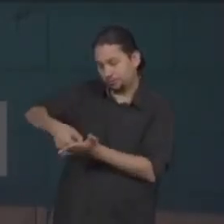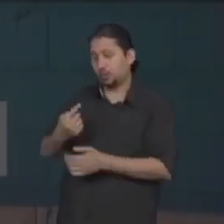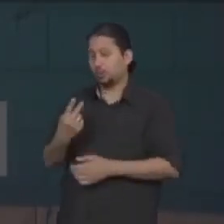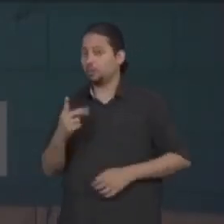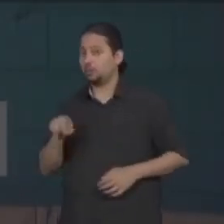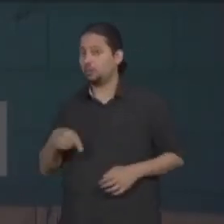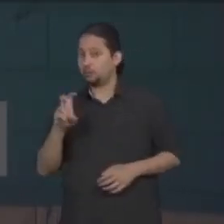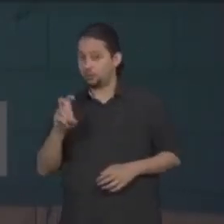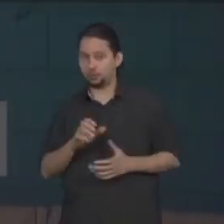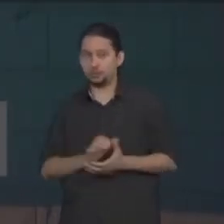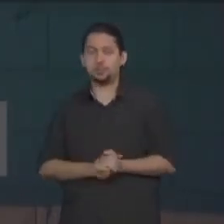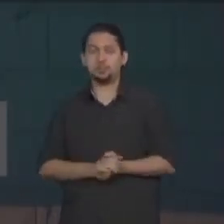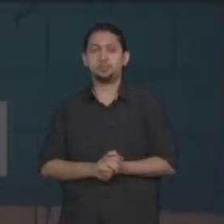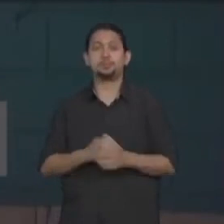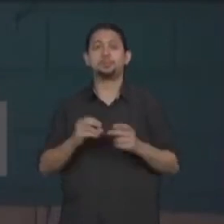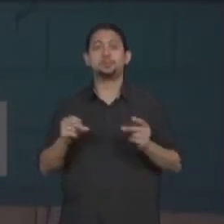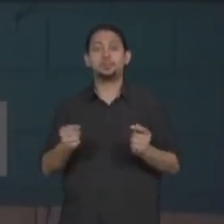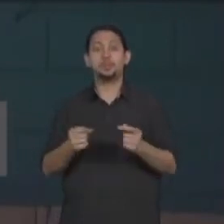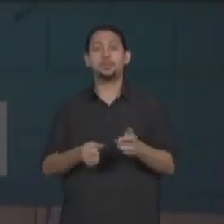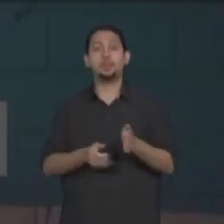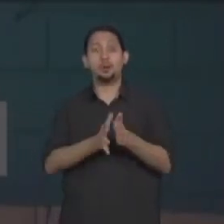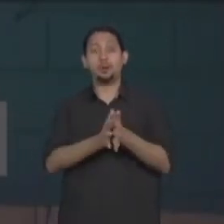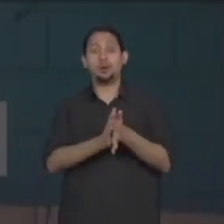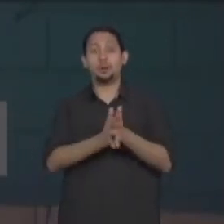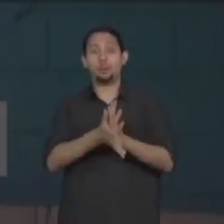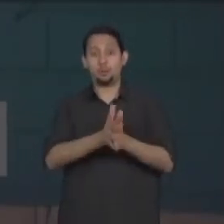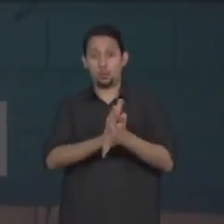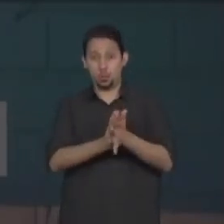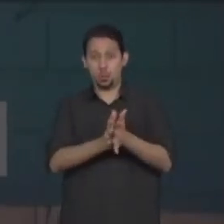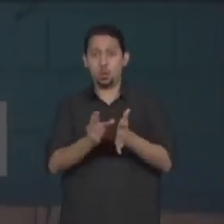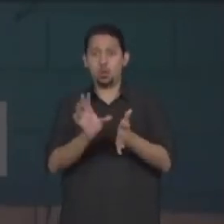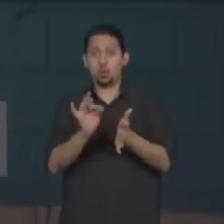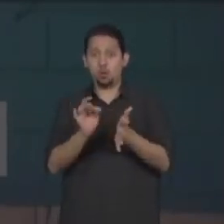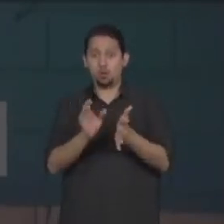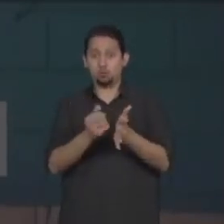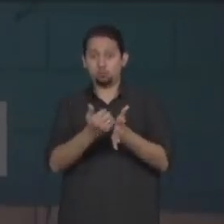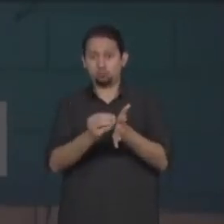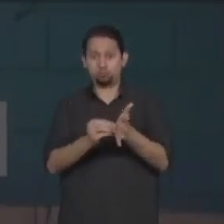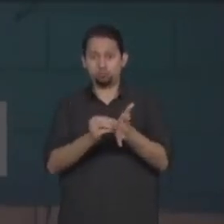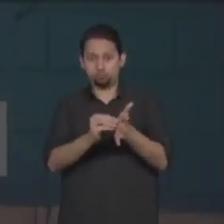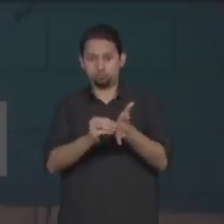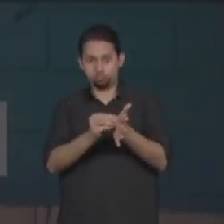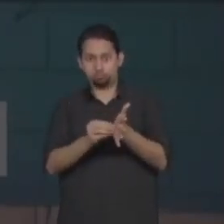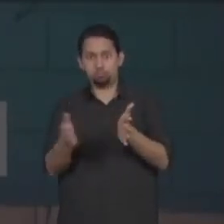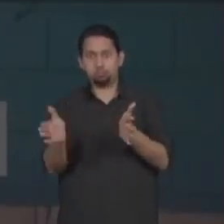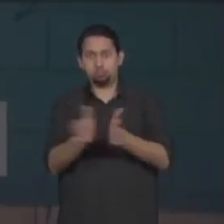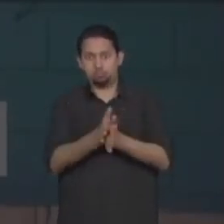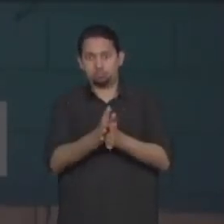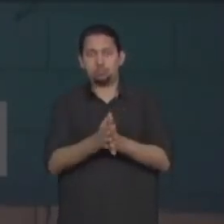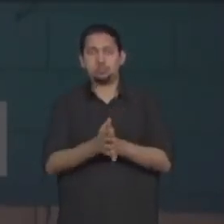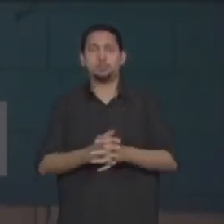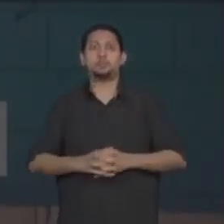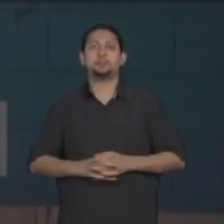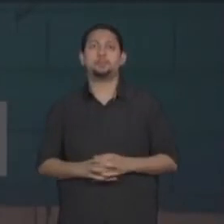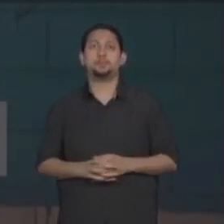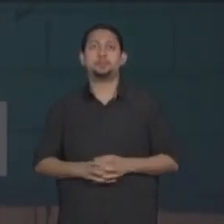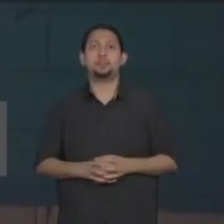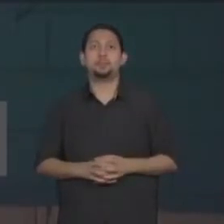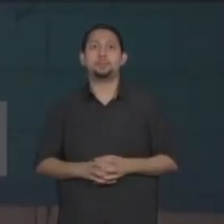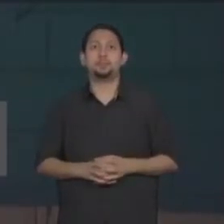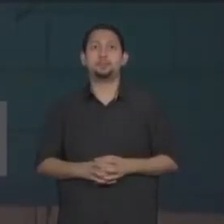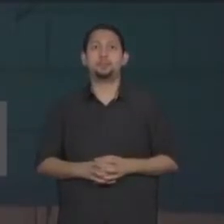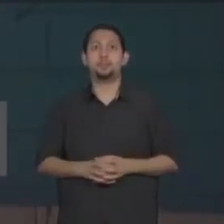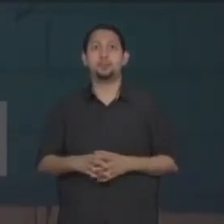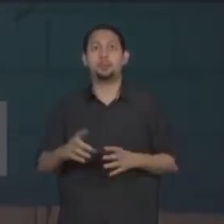Vamos lá para a parte do posicionamento e da colagem agora. Posicionamento e a colagem. Essa aqui, ó, eu